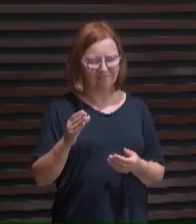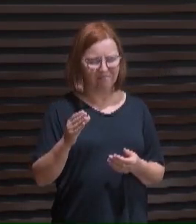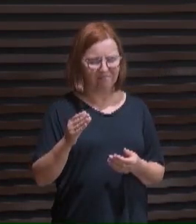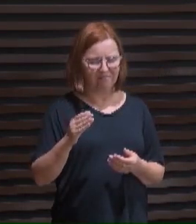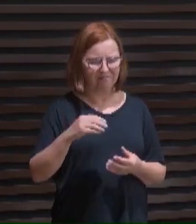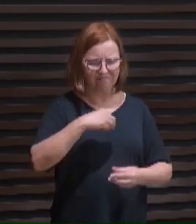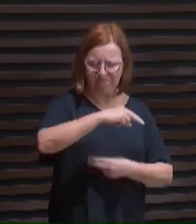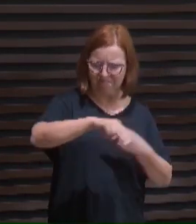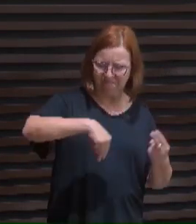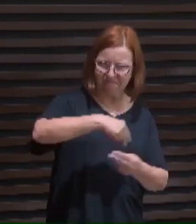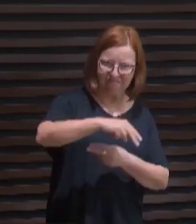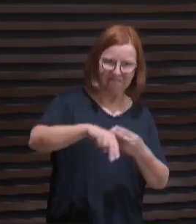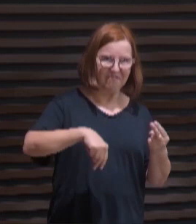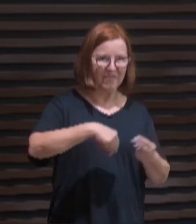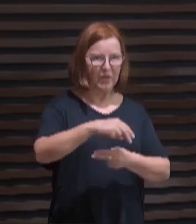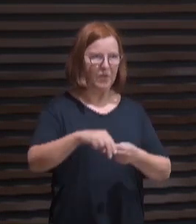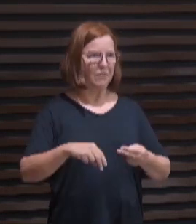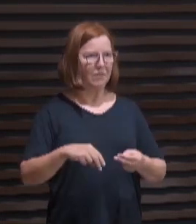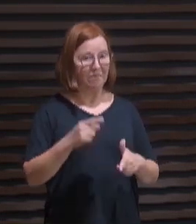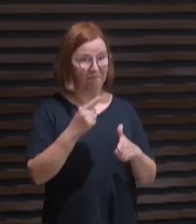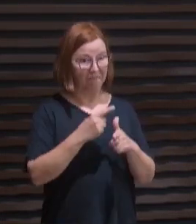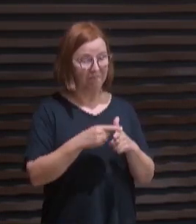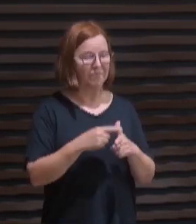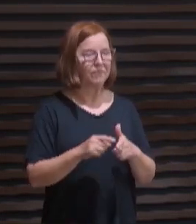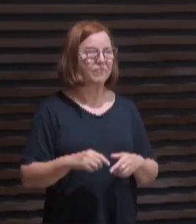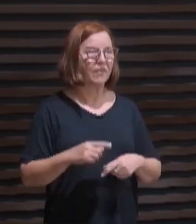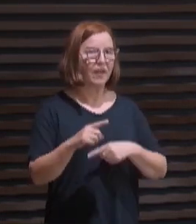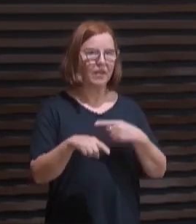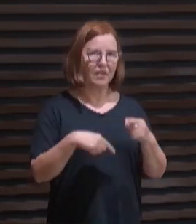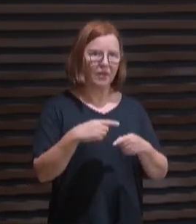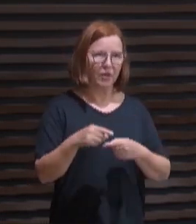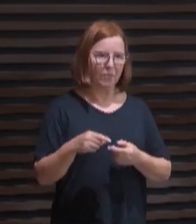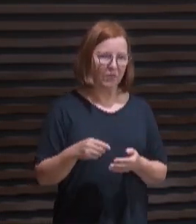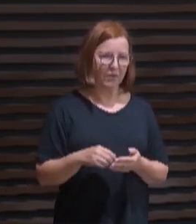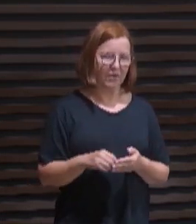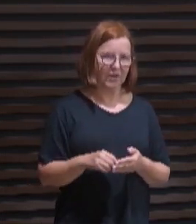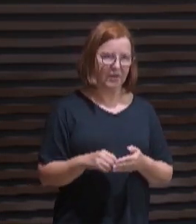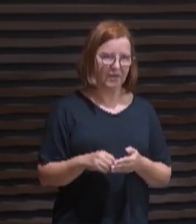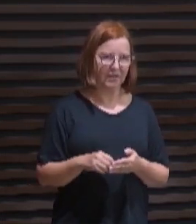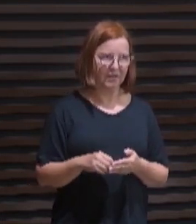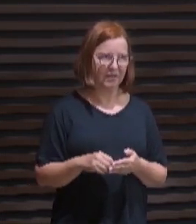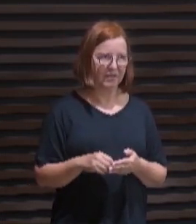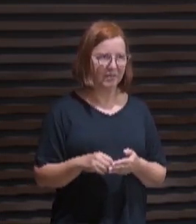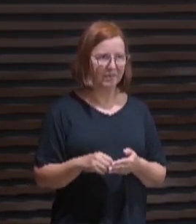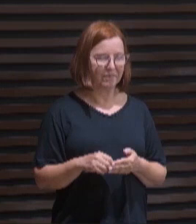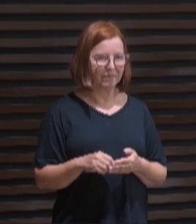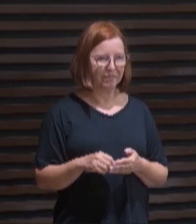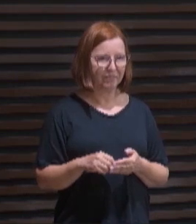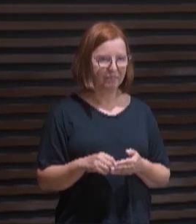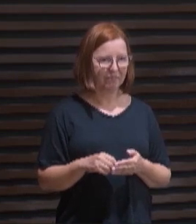mundial, cósmico. E logo em seguida nós vemos Deus fazendo como que